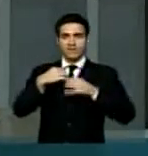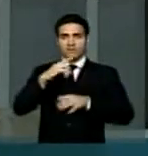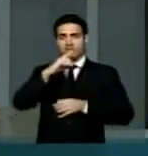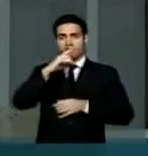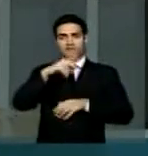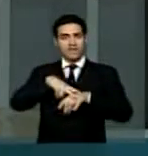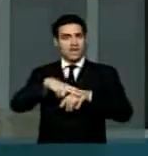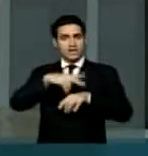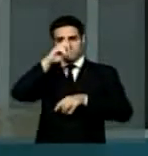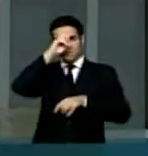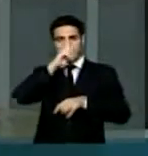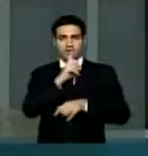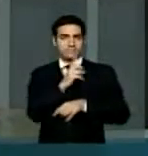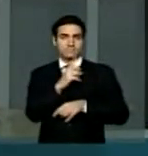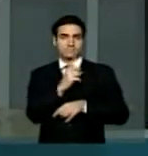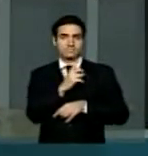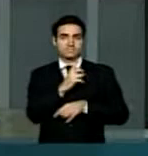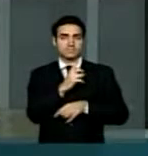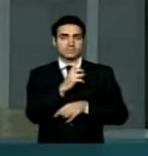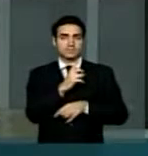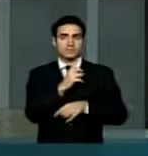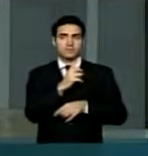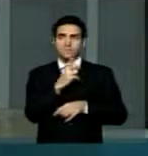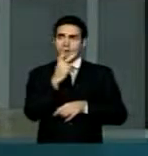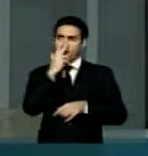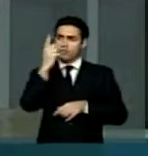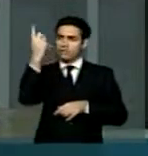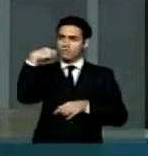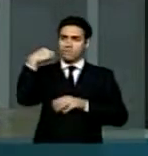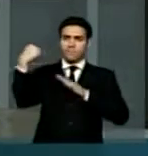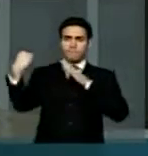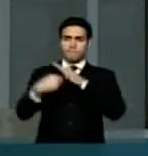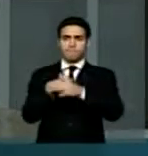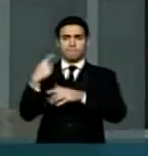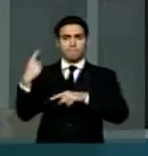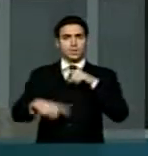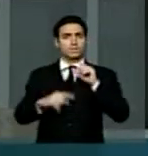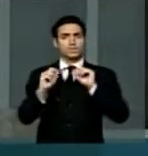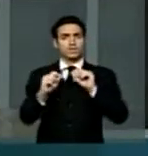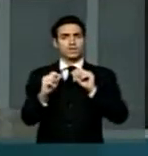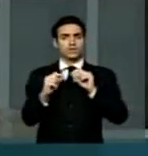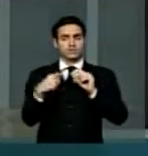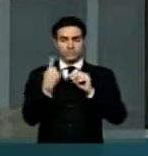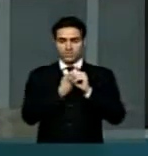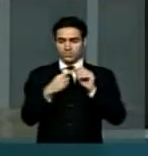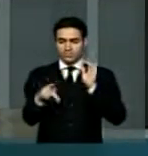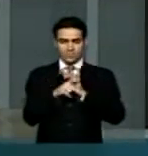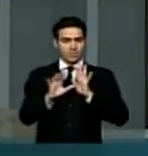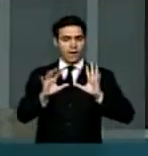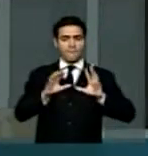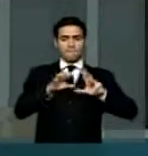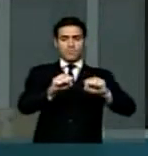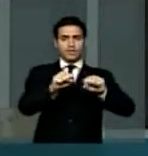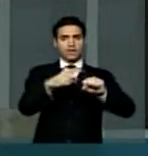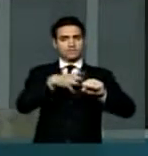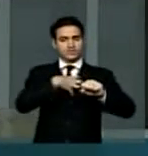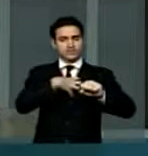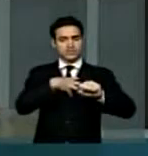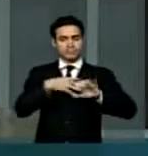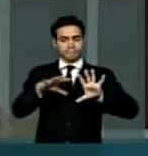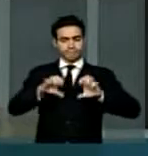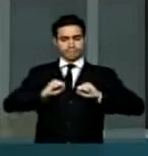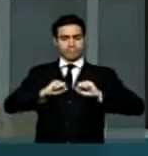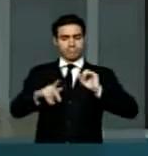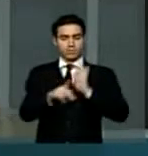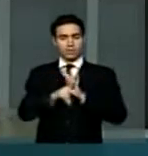como se literalmente tivessem tirado de nós a possibilidade de nos apropriarmos e o sentimento de pertença, o